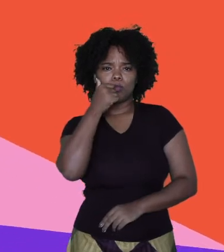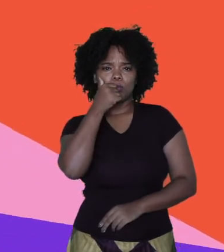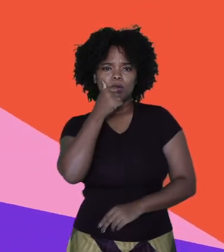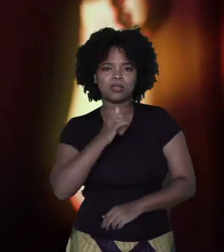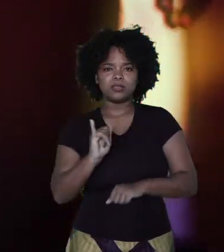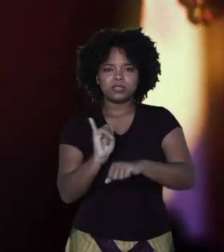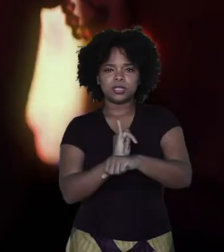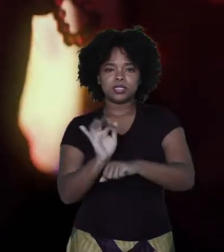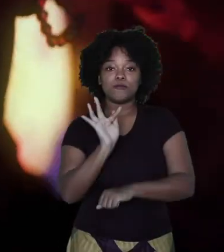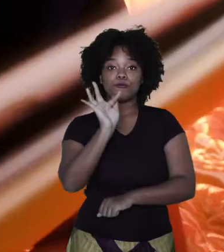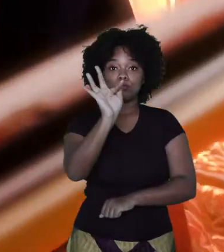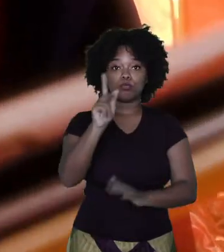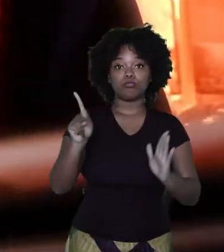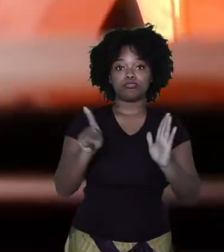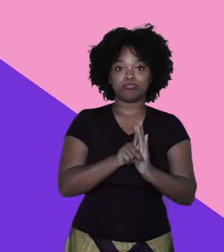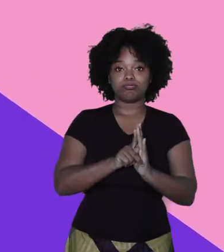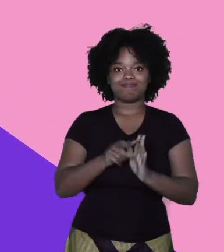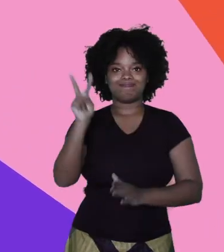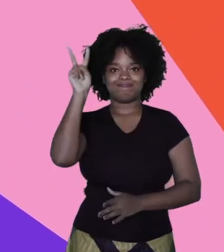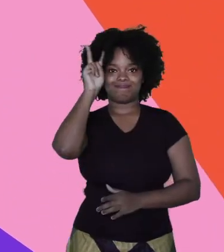de suas histórias.